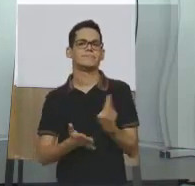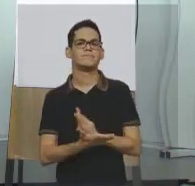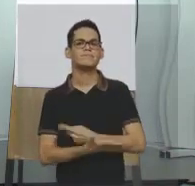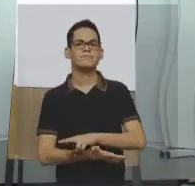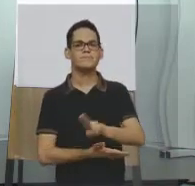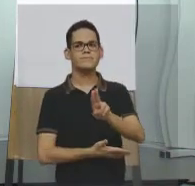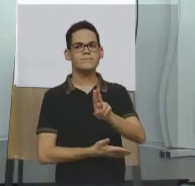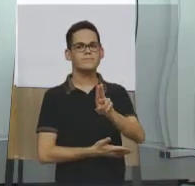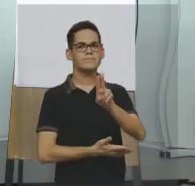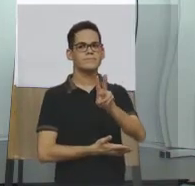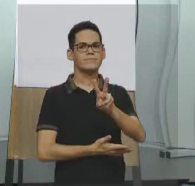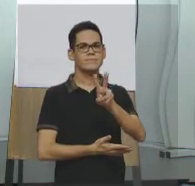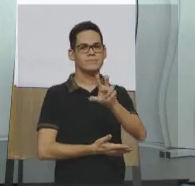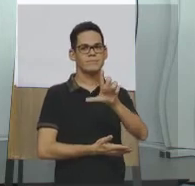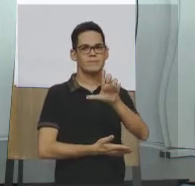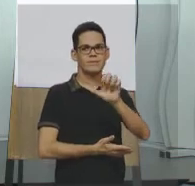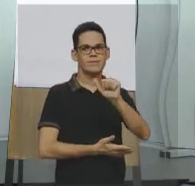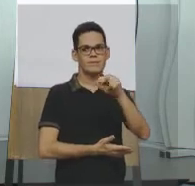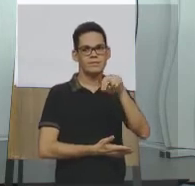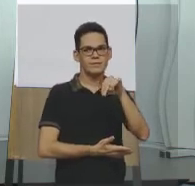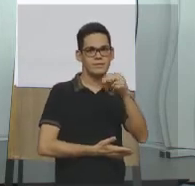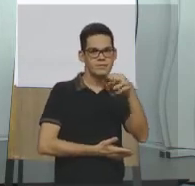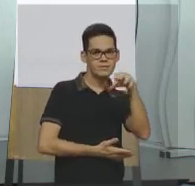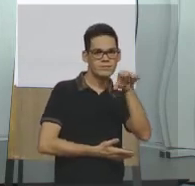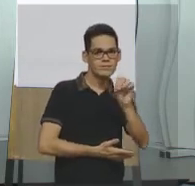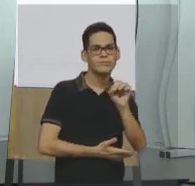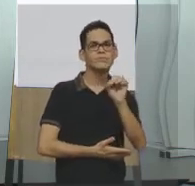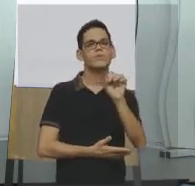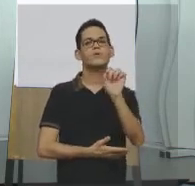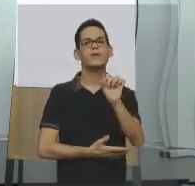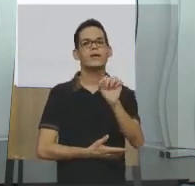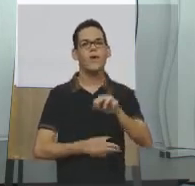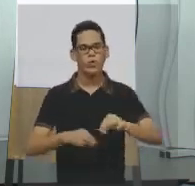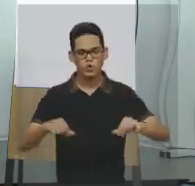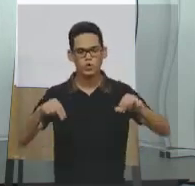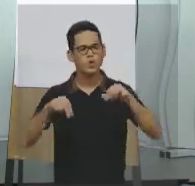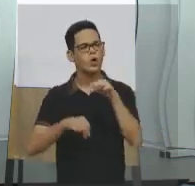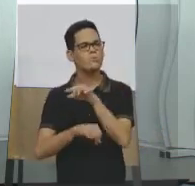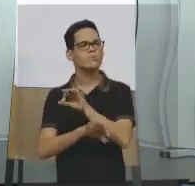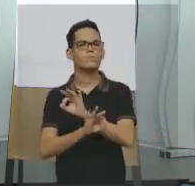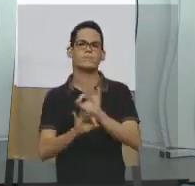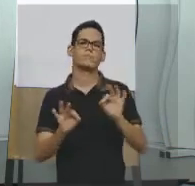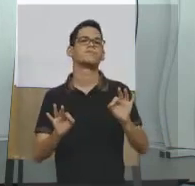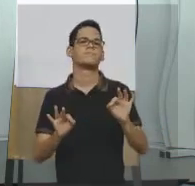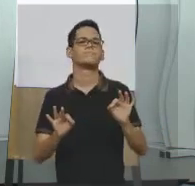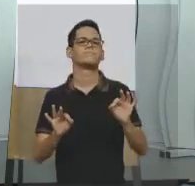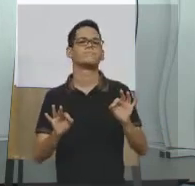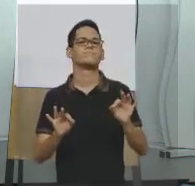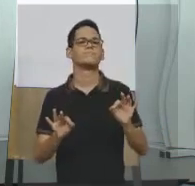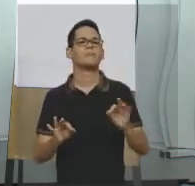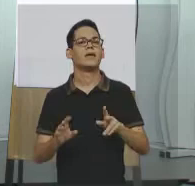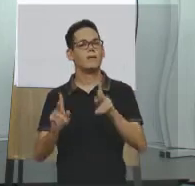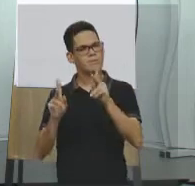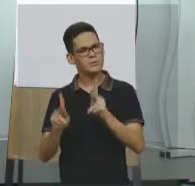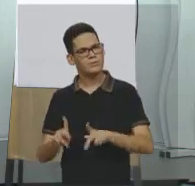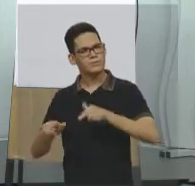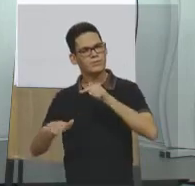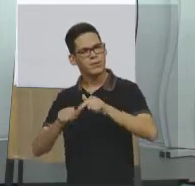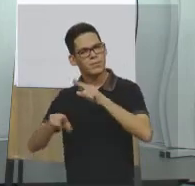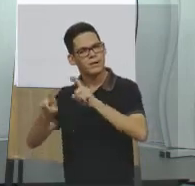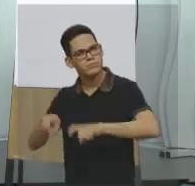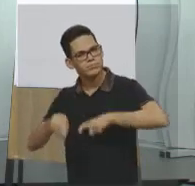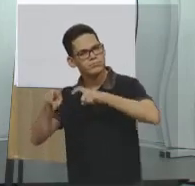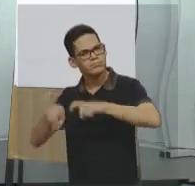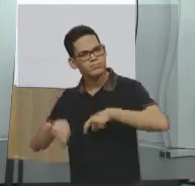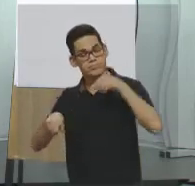vulcanismo, ocorreram erupções vulcânicas. O solo é muito fértil. Então, as pessoas que mexem com agricultura, com